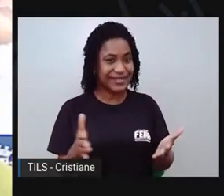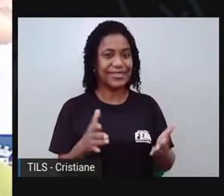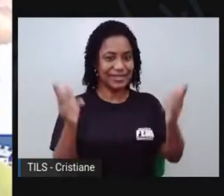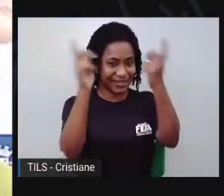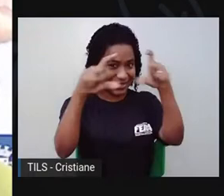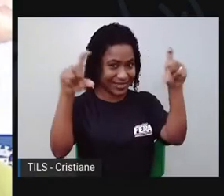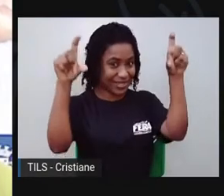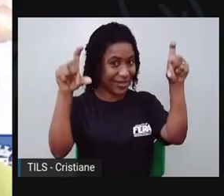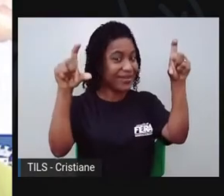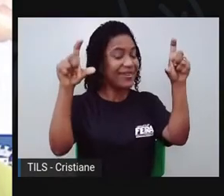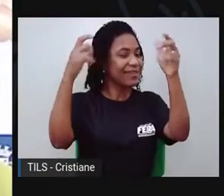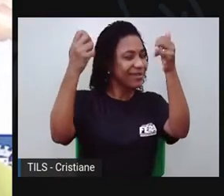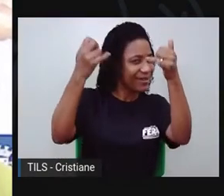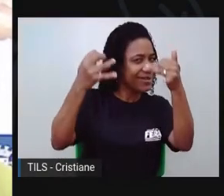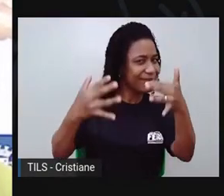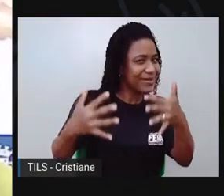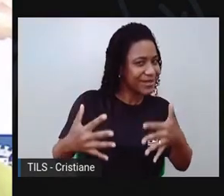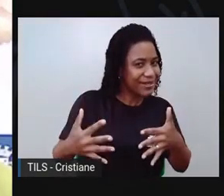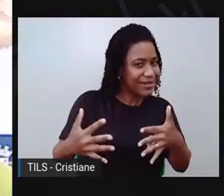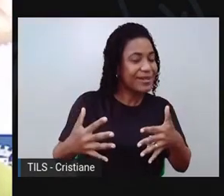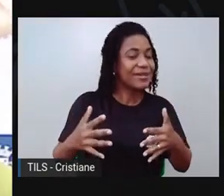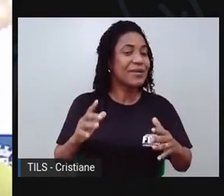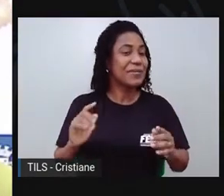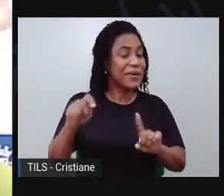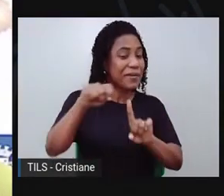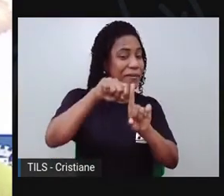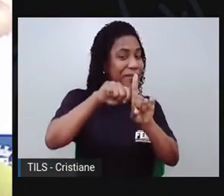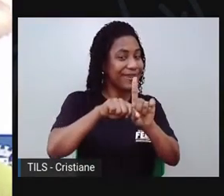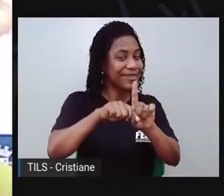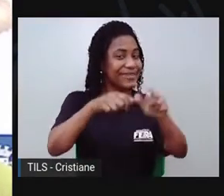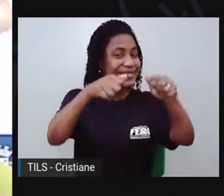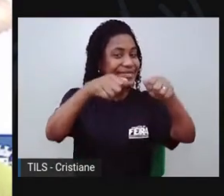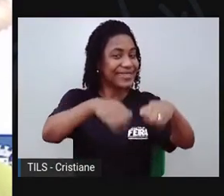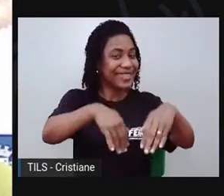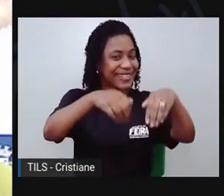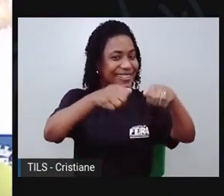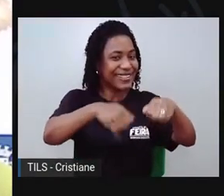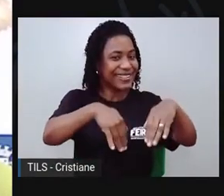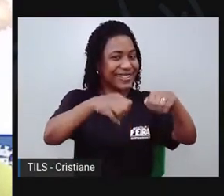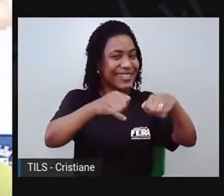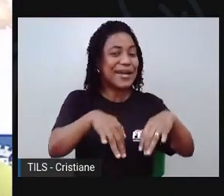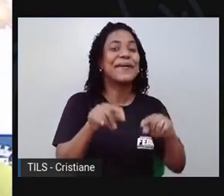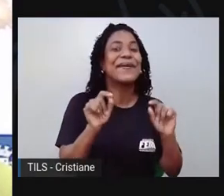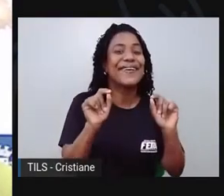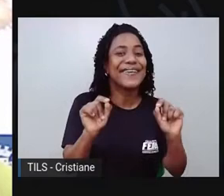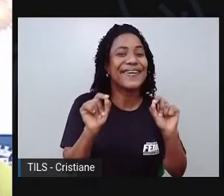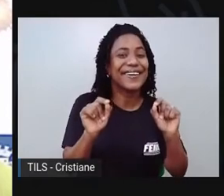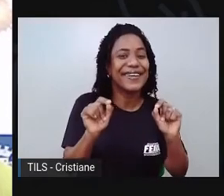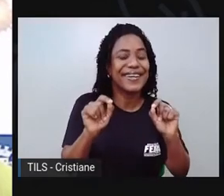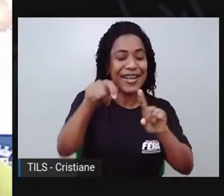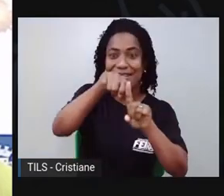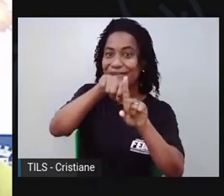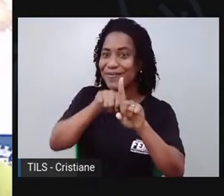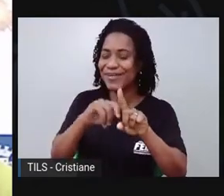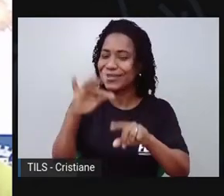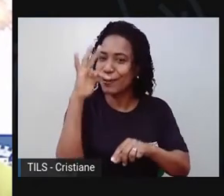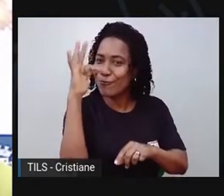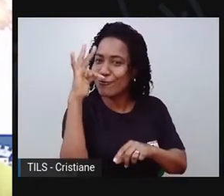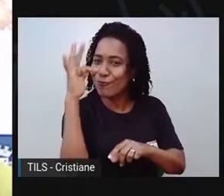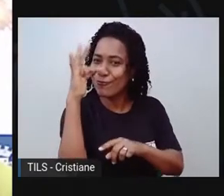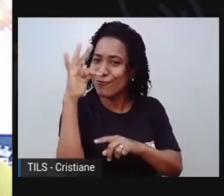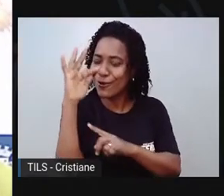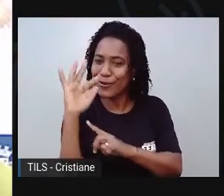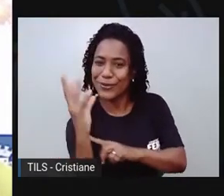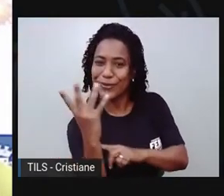vai contar, porque estamos no mês de setembro. E o mês de setembro é o mês das flores. E é o mês que começa